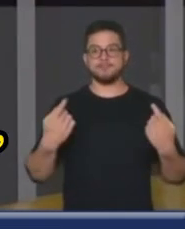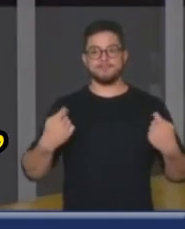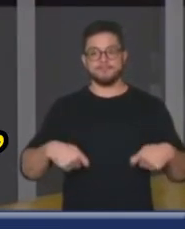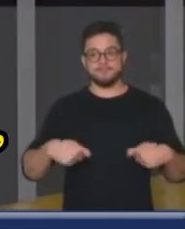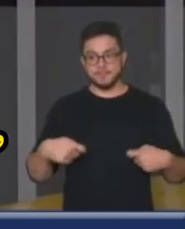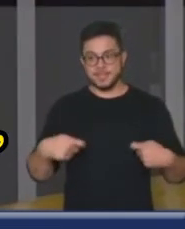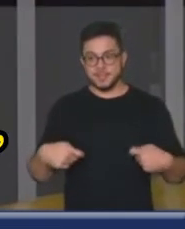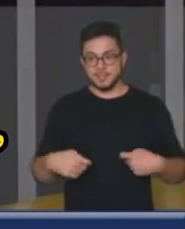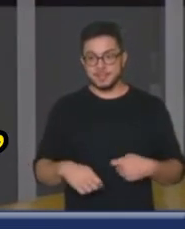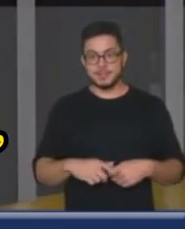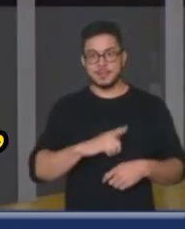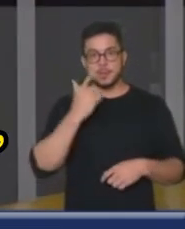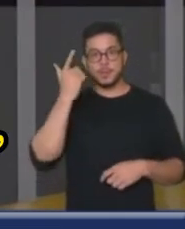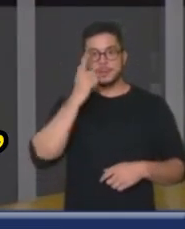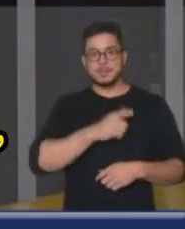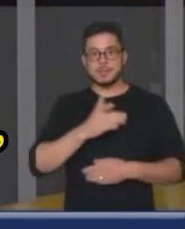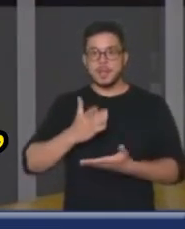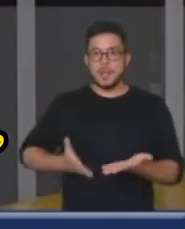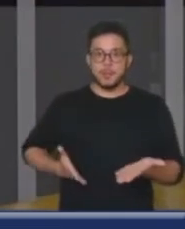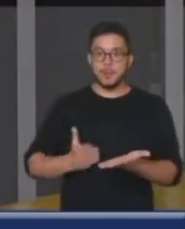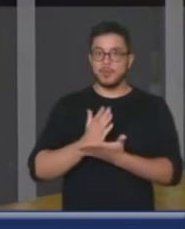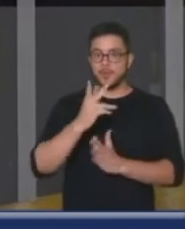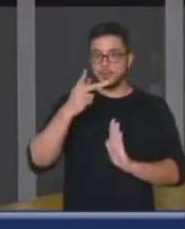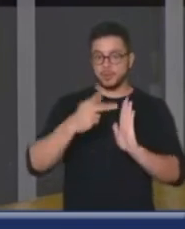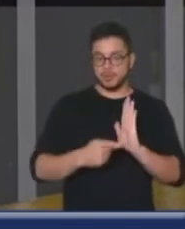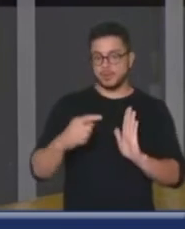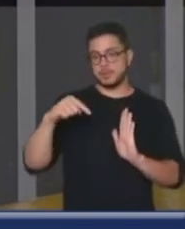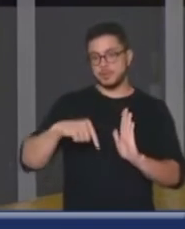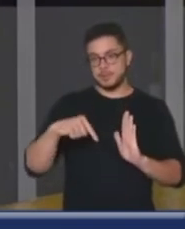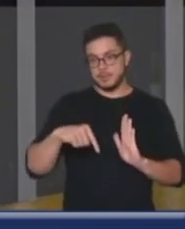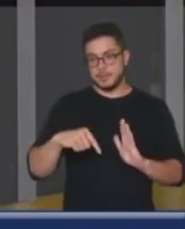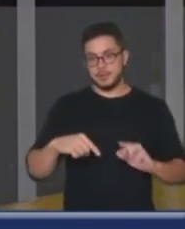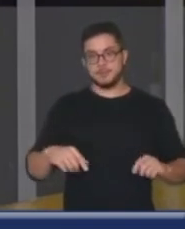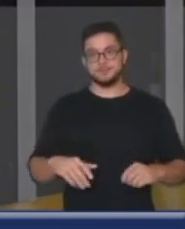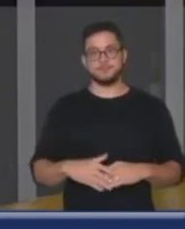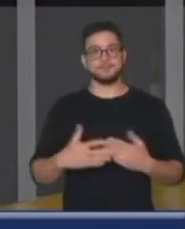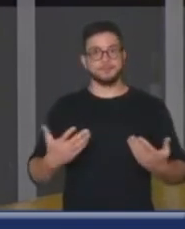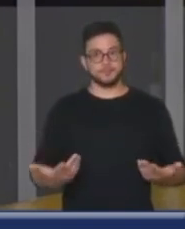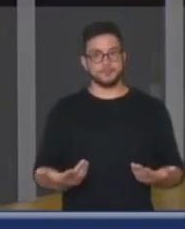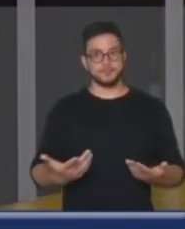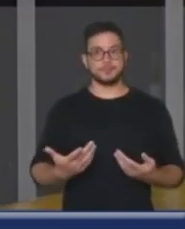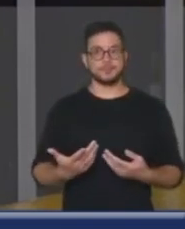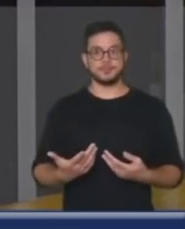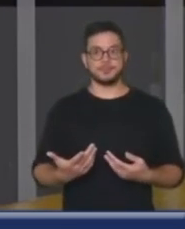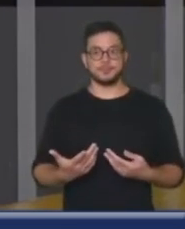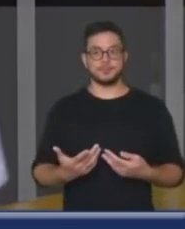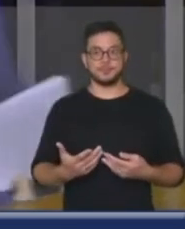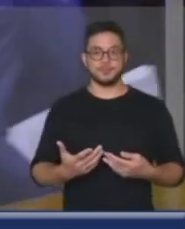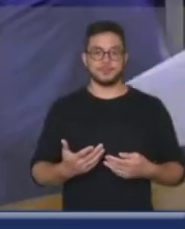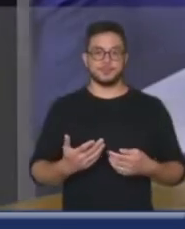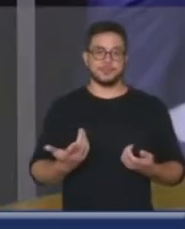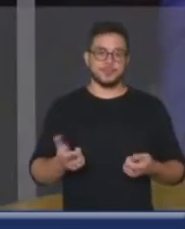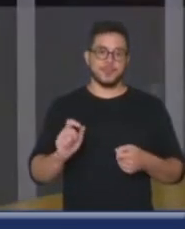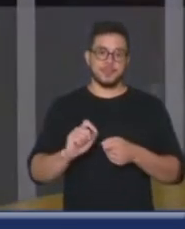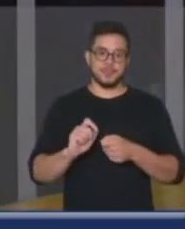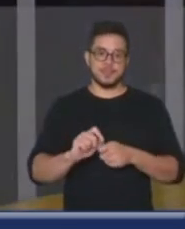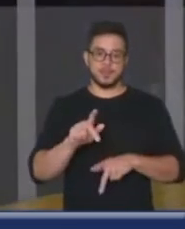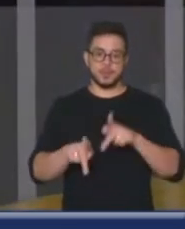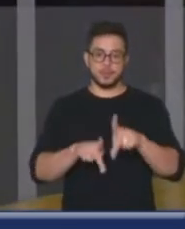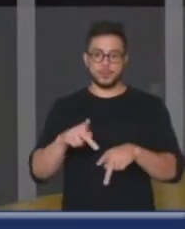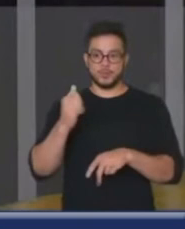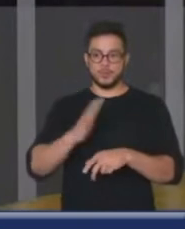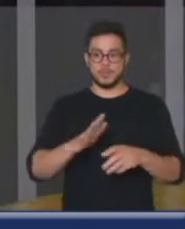votações aprovadas aqui, ter seus projetos aprovados, onerando o povo brasileiro. Aumentou o imposto sobre